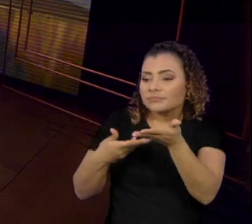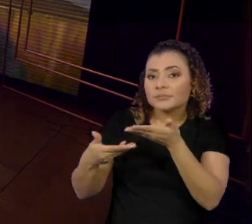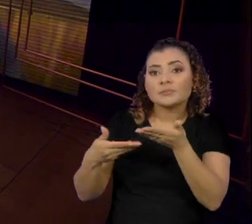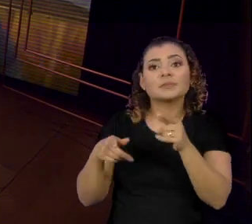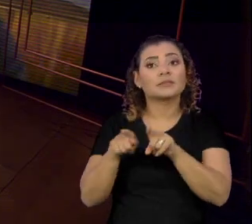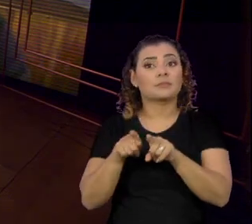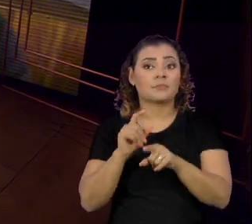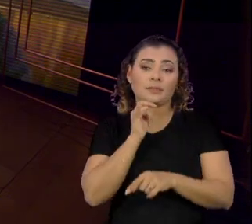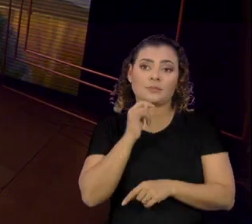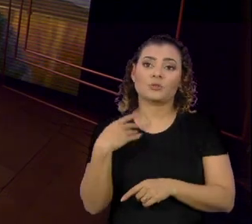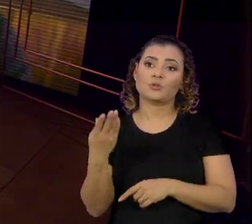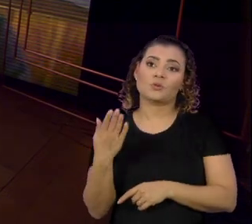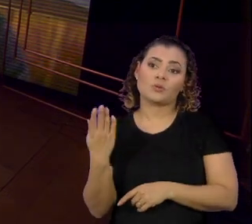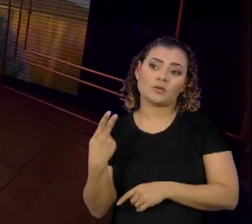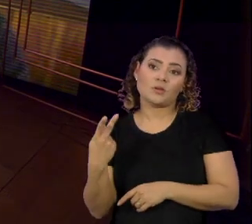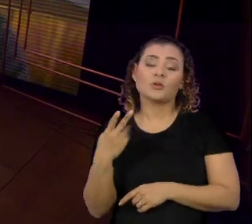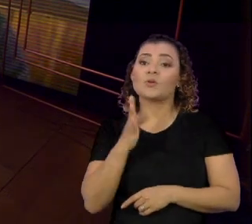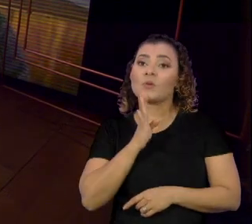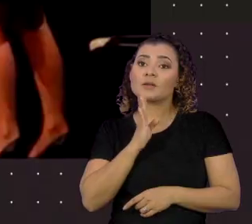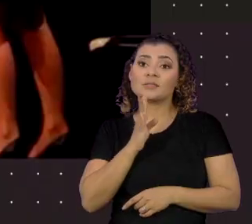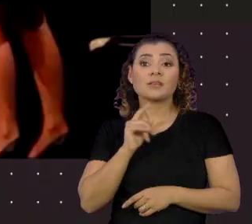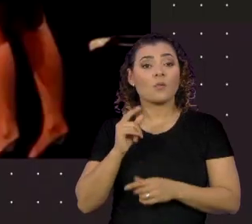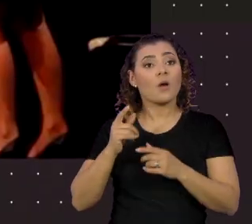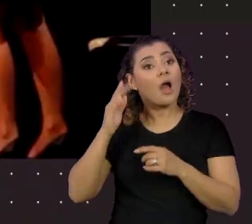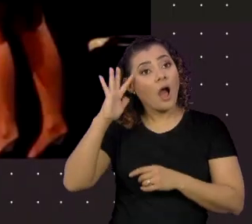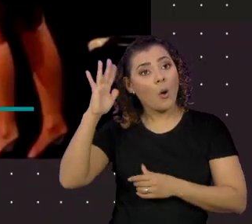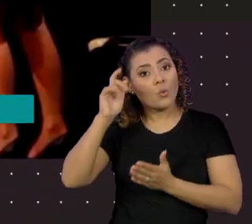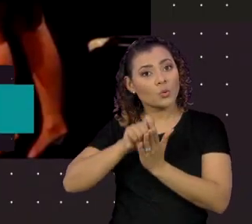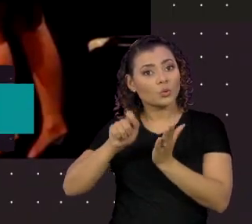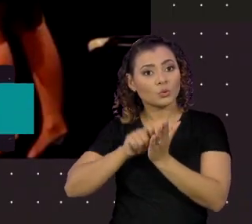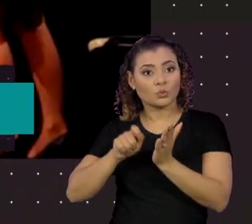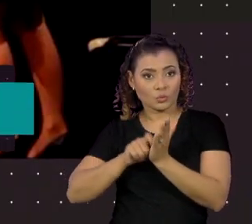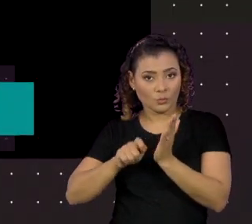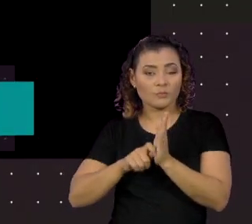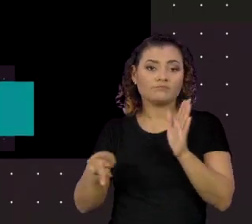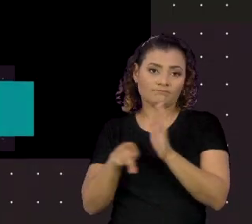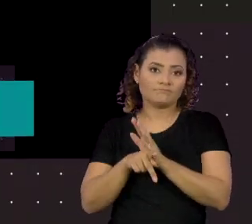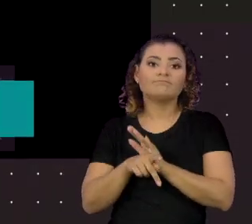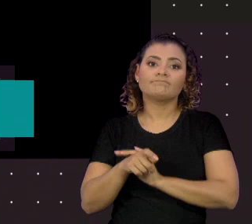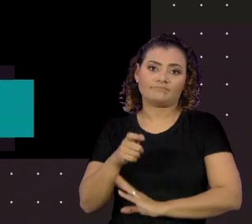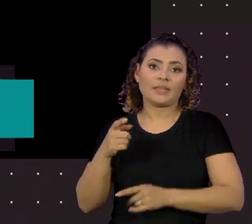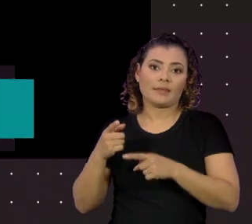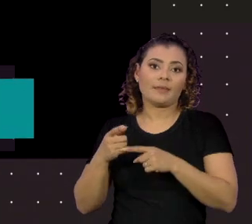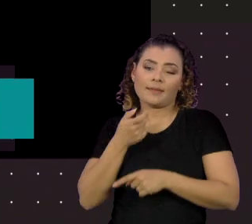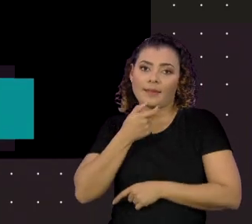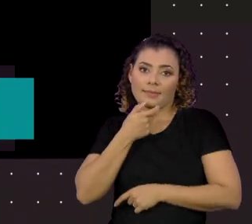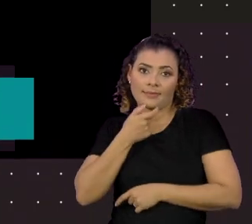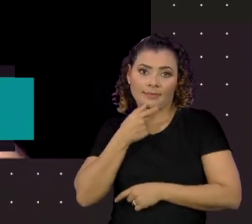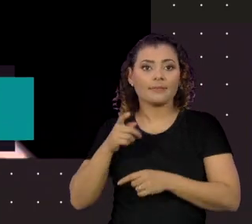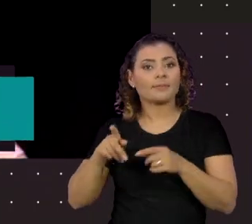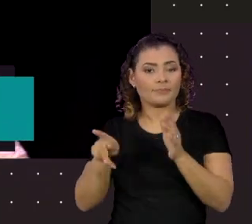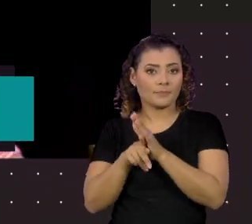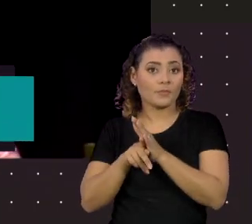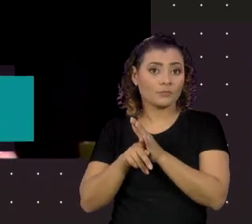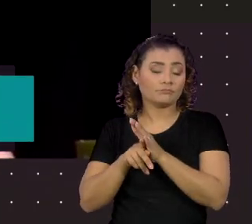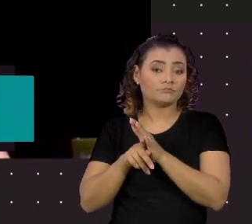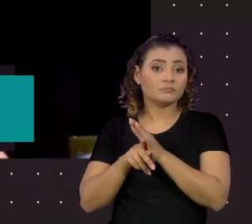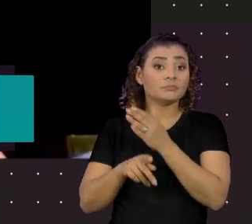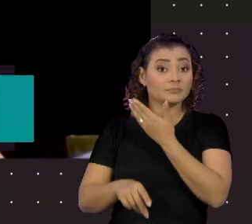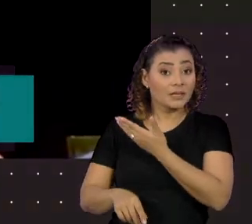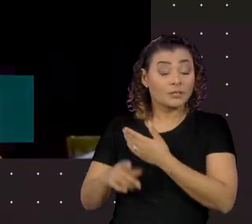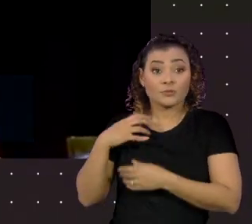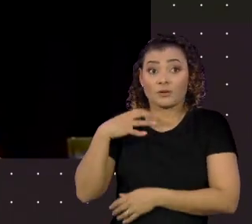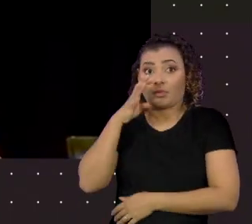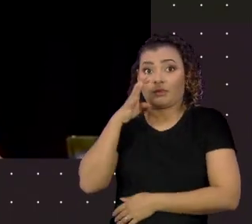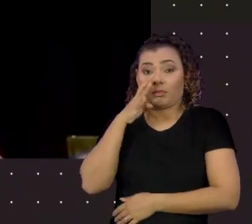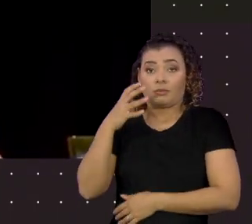a gente conheceu esse autor inglês com Contrações. E quando a gente conheceu, a gente ficou muito impressionado com a obra dele. Então, a